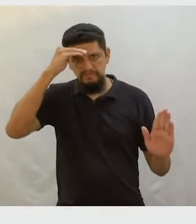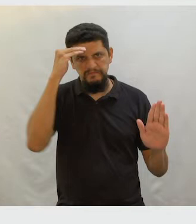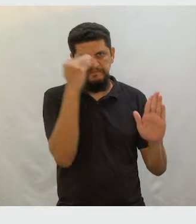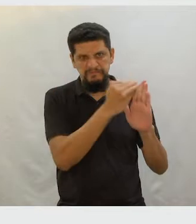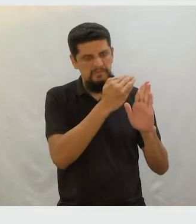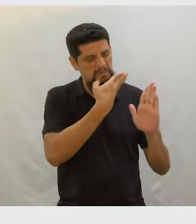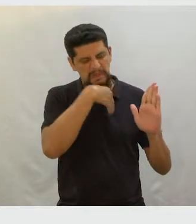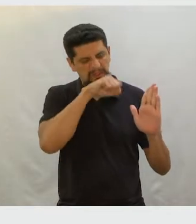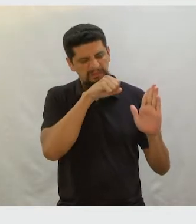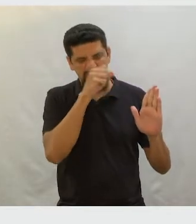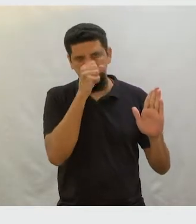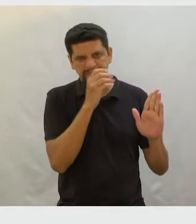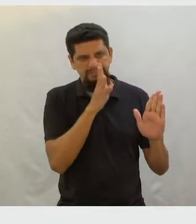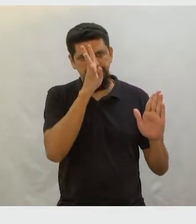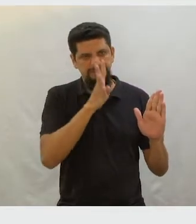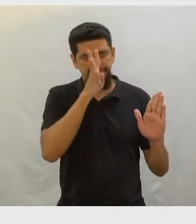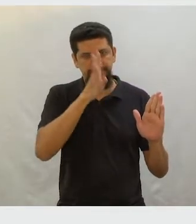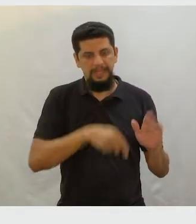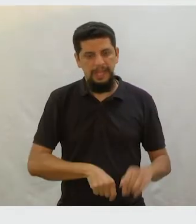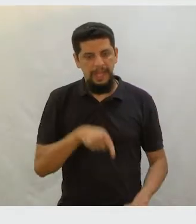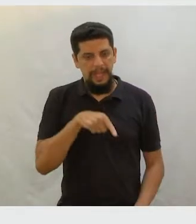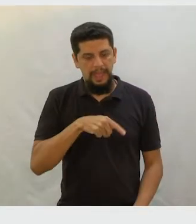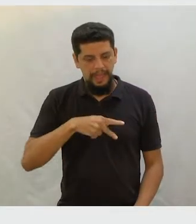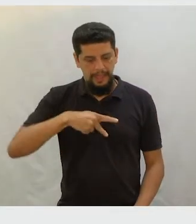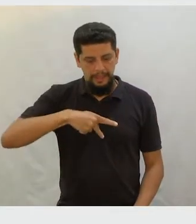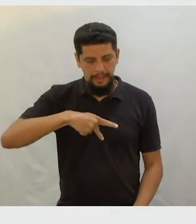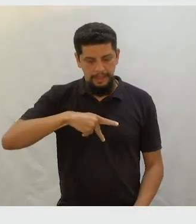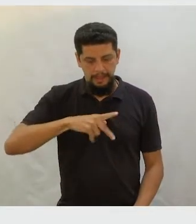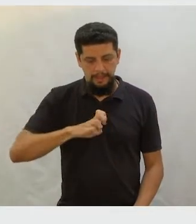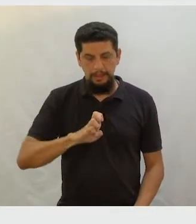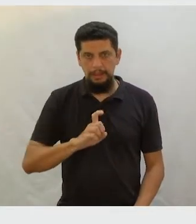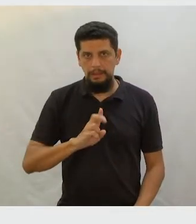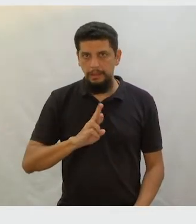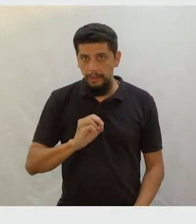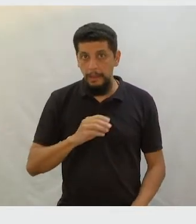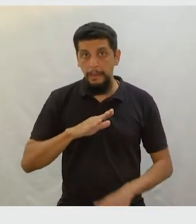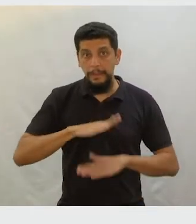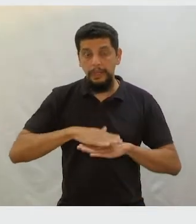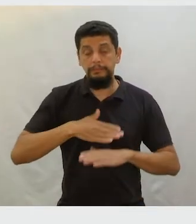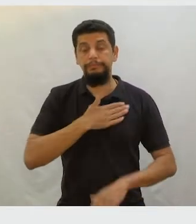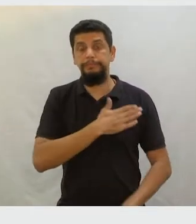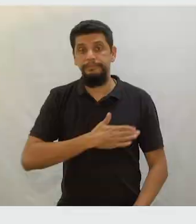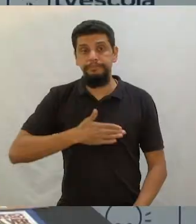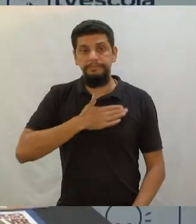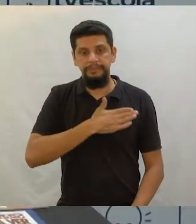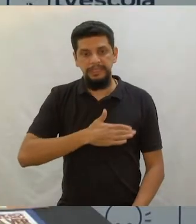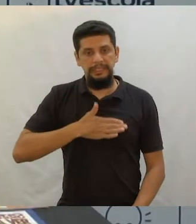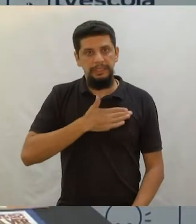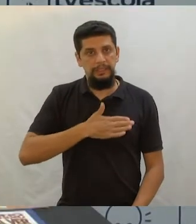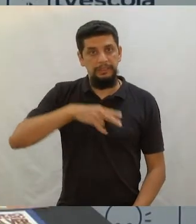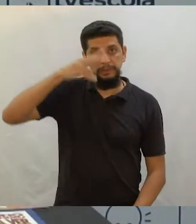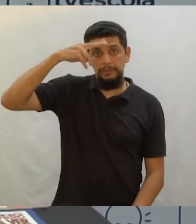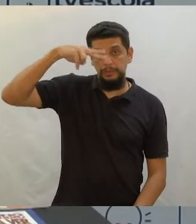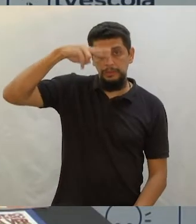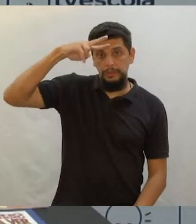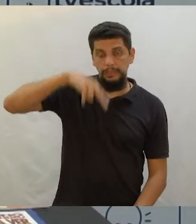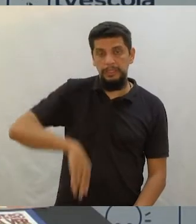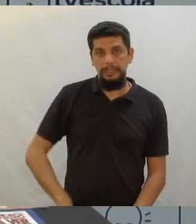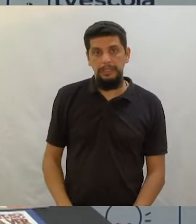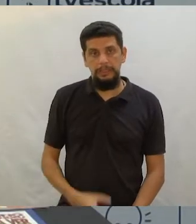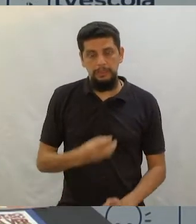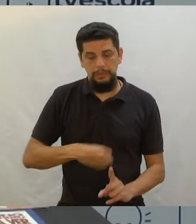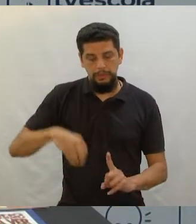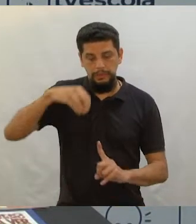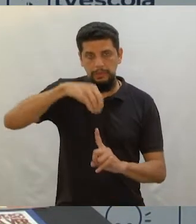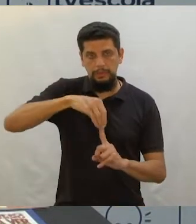pais era dessas que Pedrinho mais gostava Pedrinho mais gostava dessas histórias